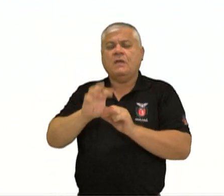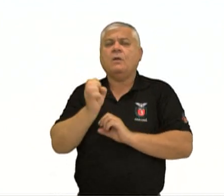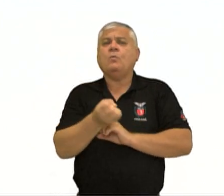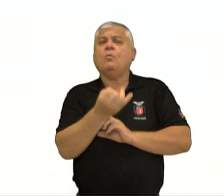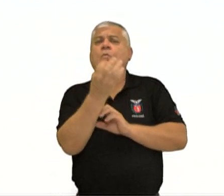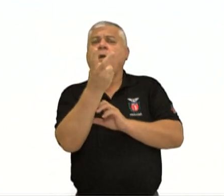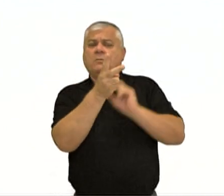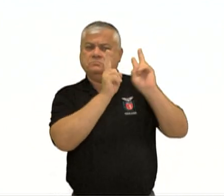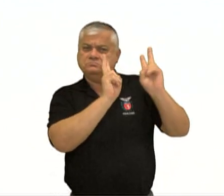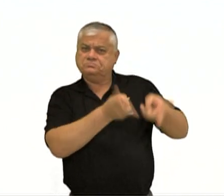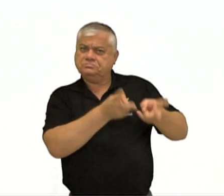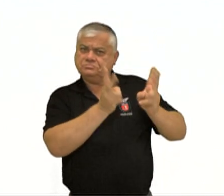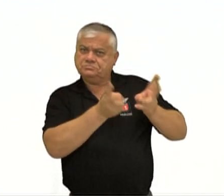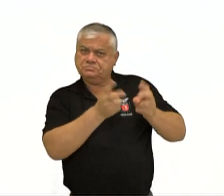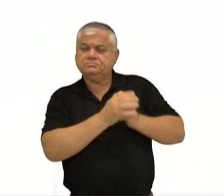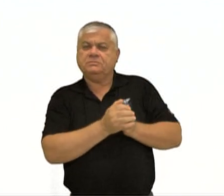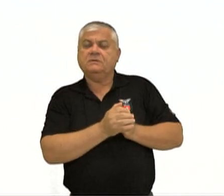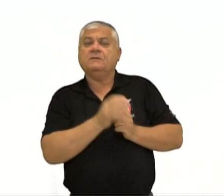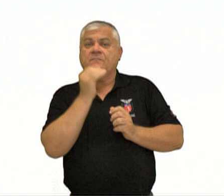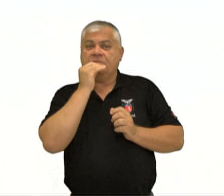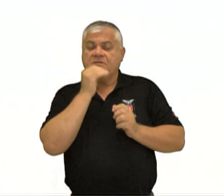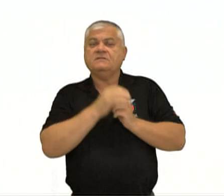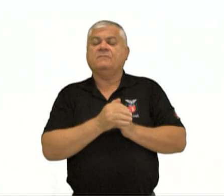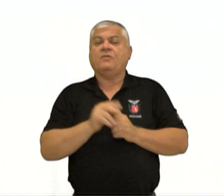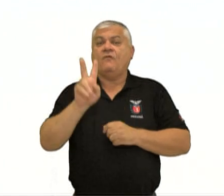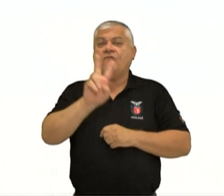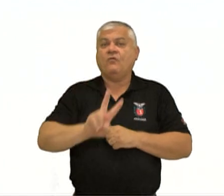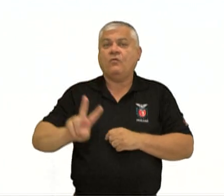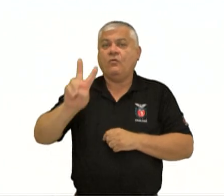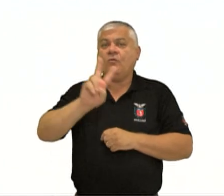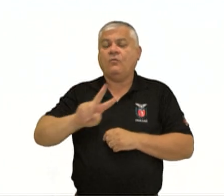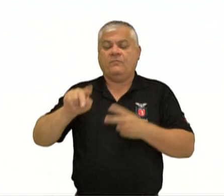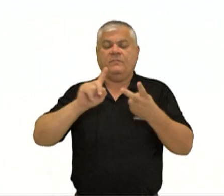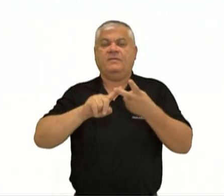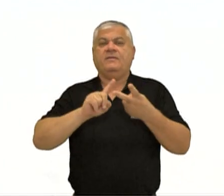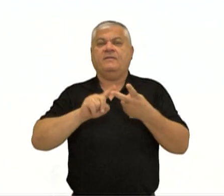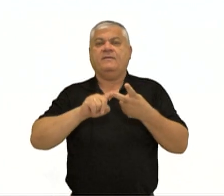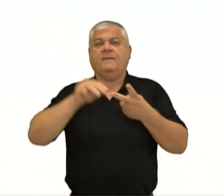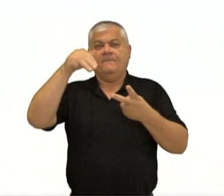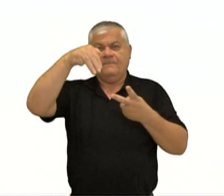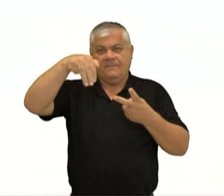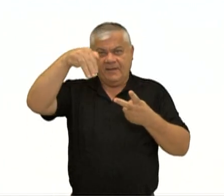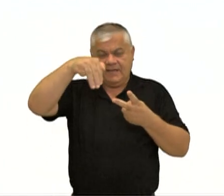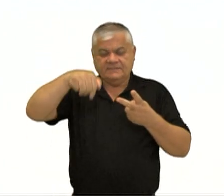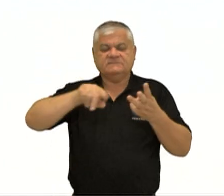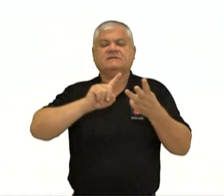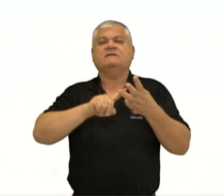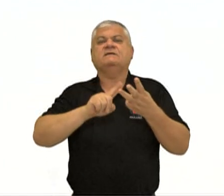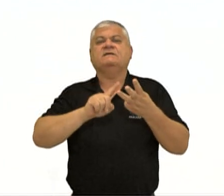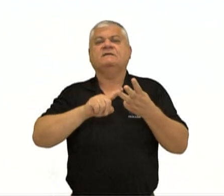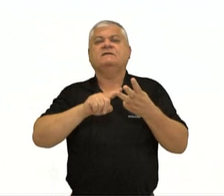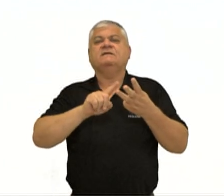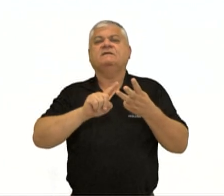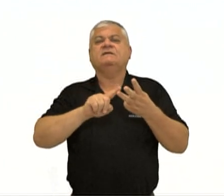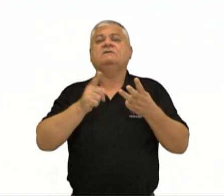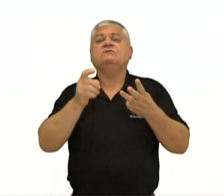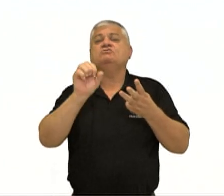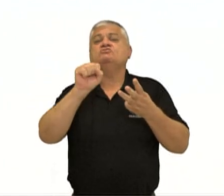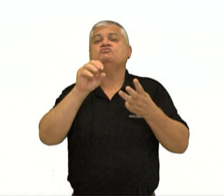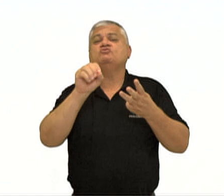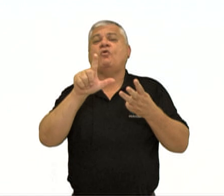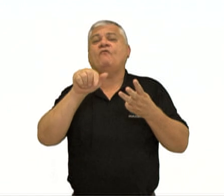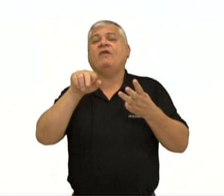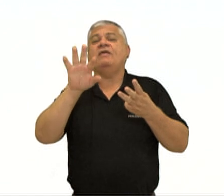constantes, em relação à concentração, volume da solução, massa de soluto e volume de solvente. Quais